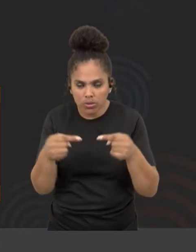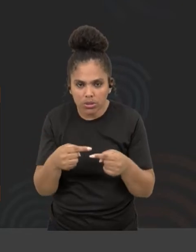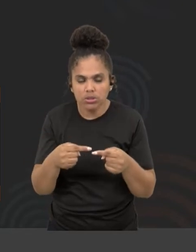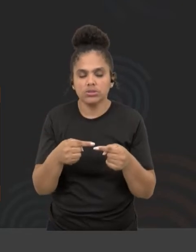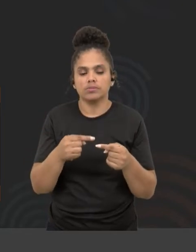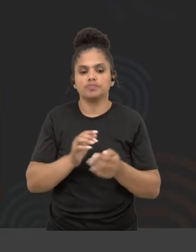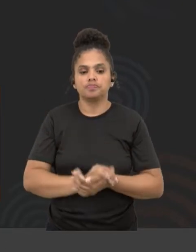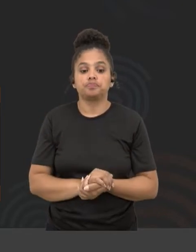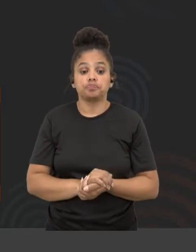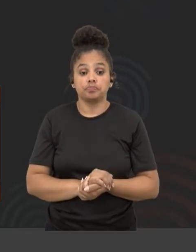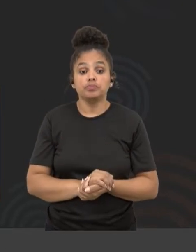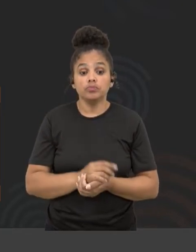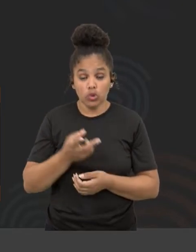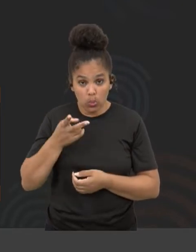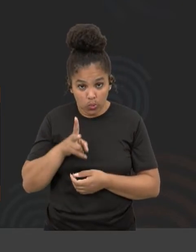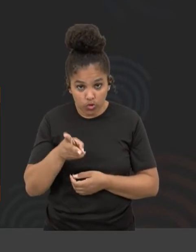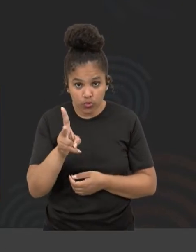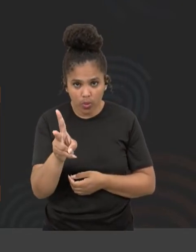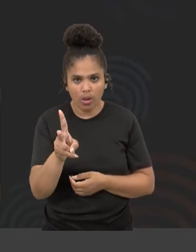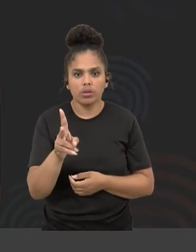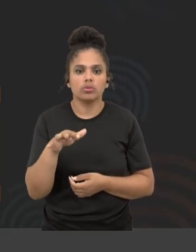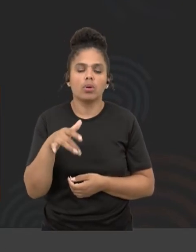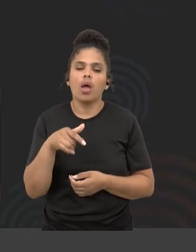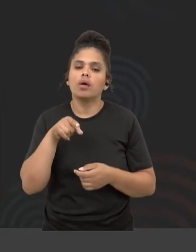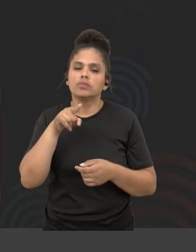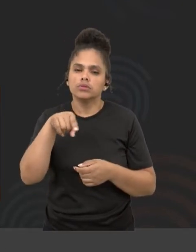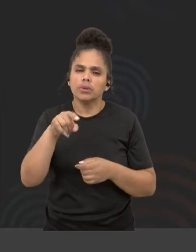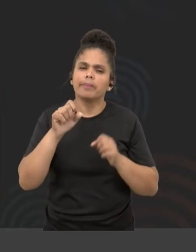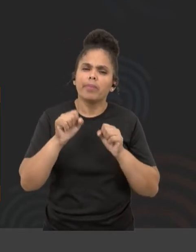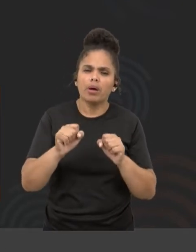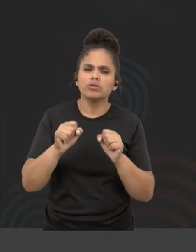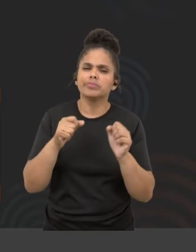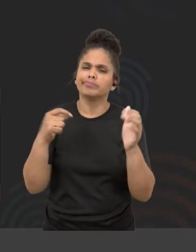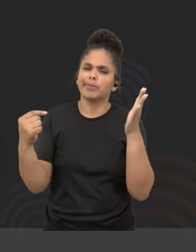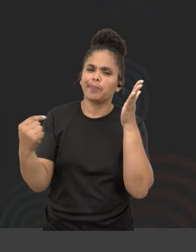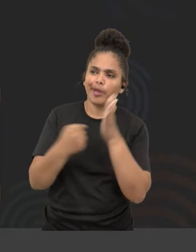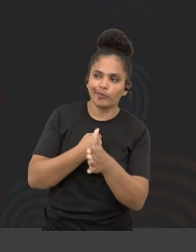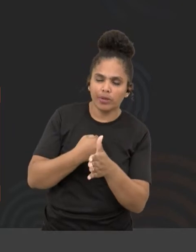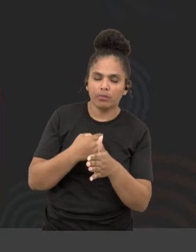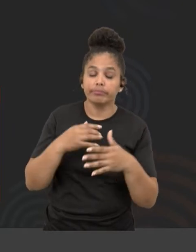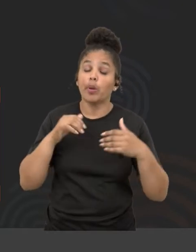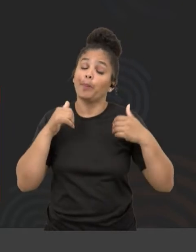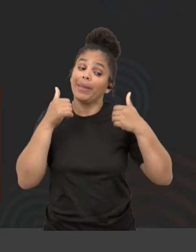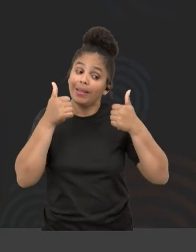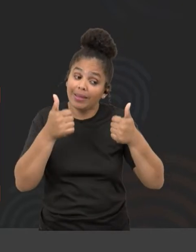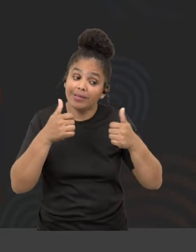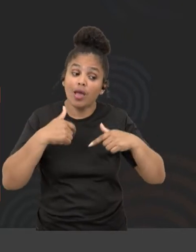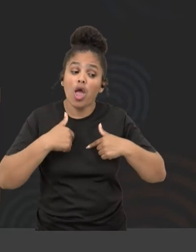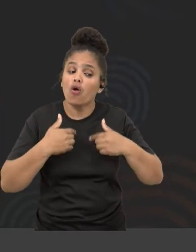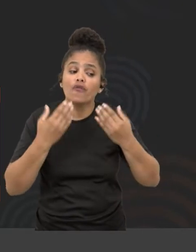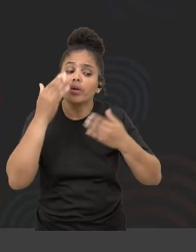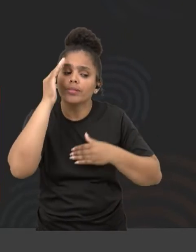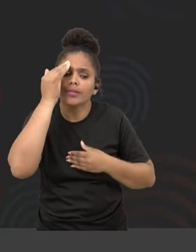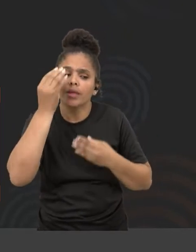Seguindo aqui, você pode estar me perguntando, tá, mas como é que eu vou entender